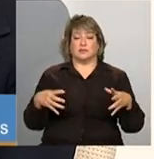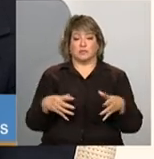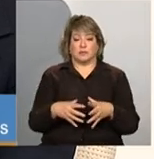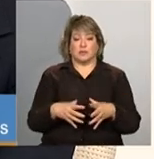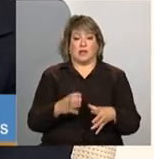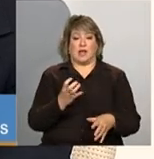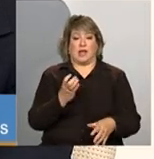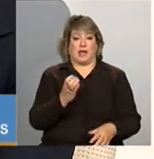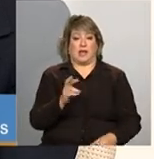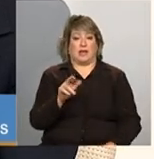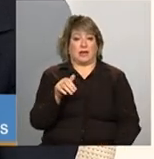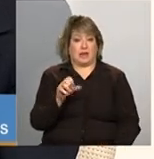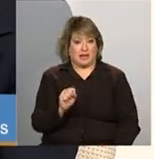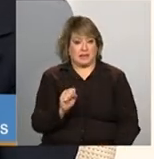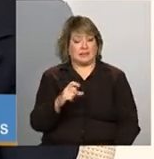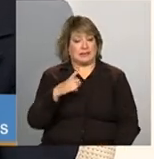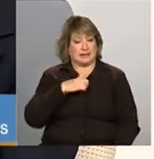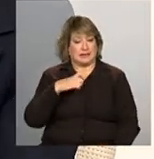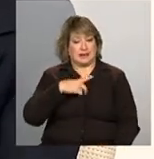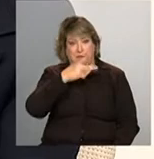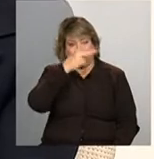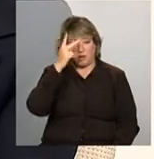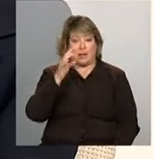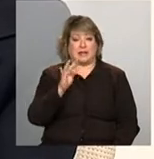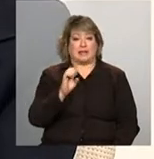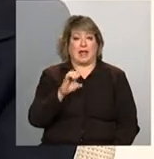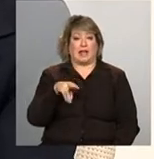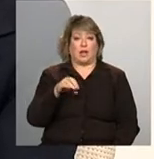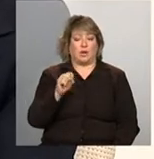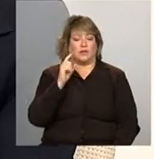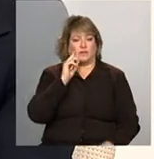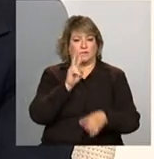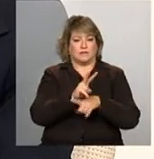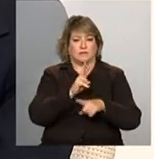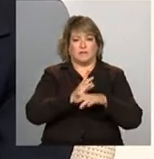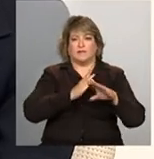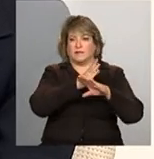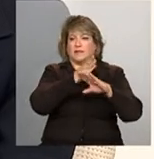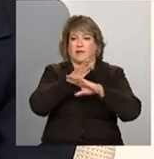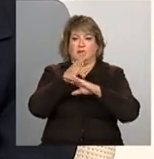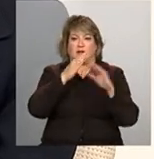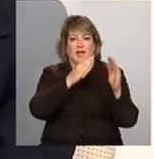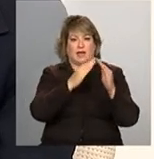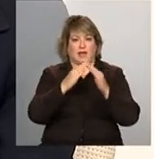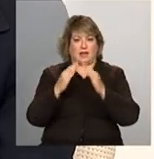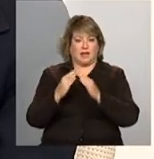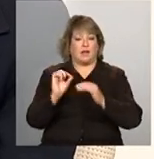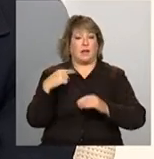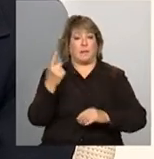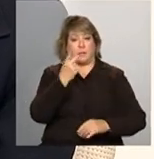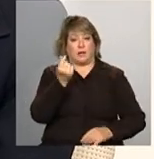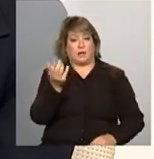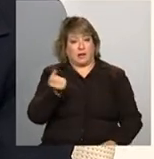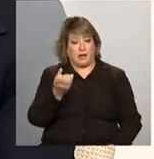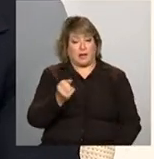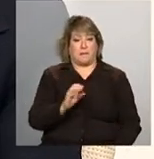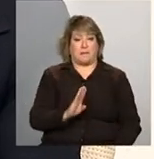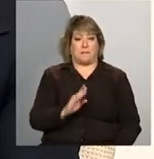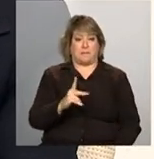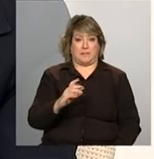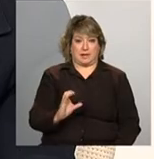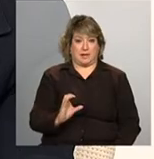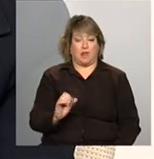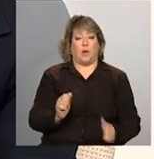né, dos técnicos dos CRAS, fazerem esse acompanhamento dos beneficiários do BPC. E através do programa